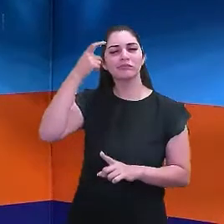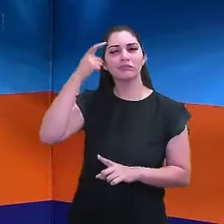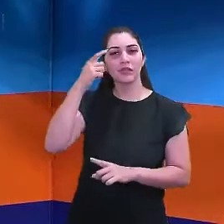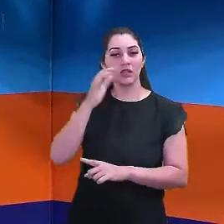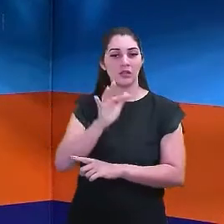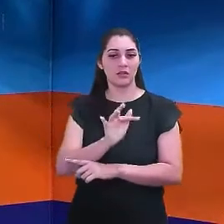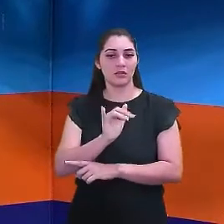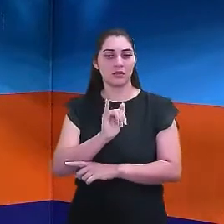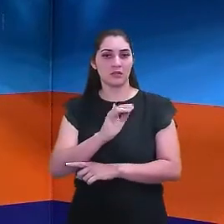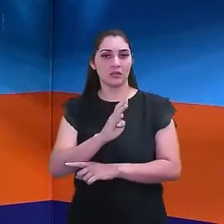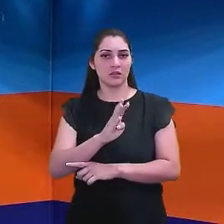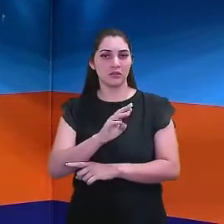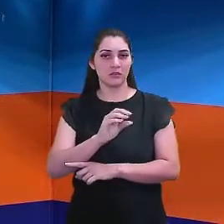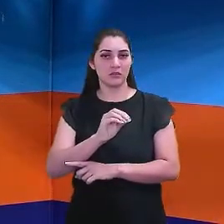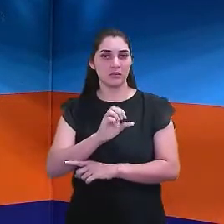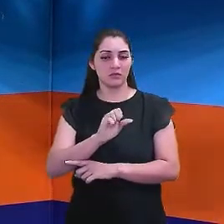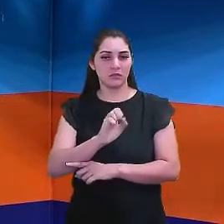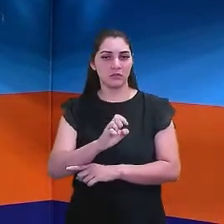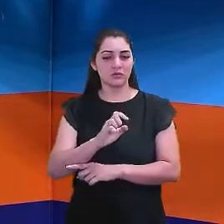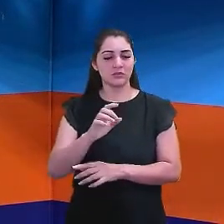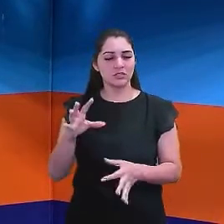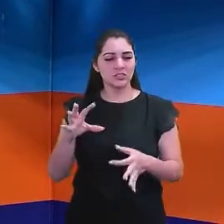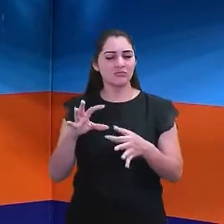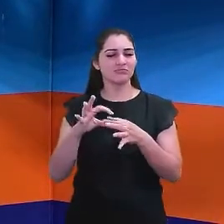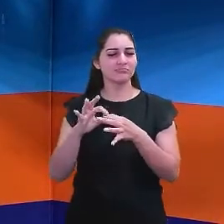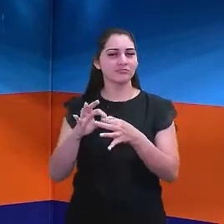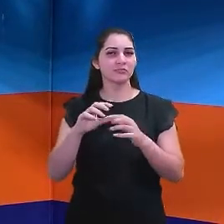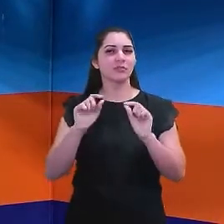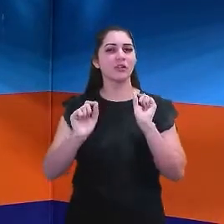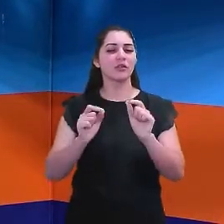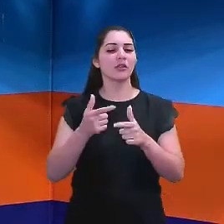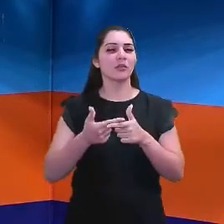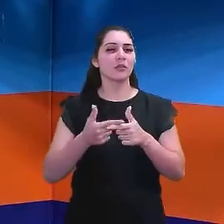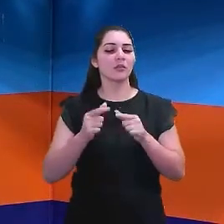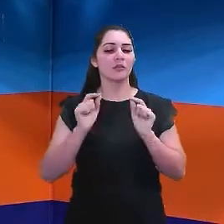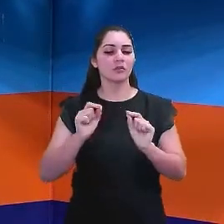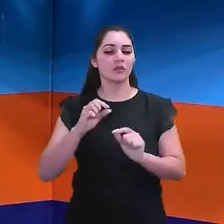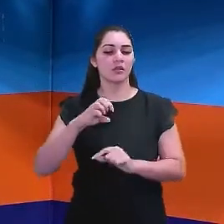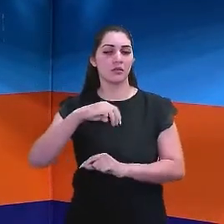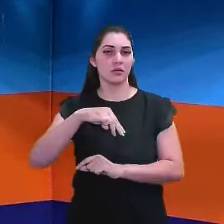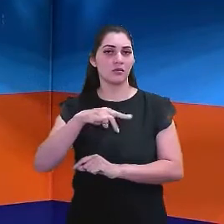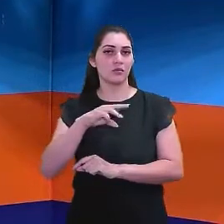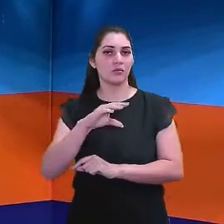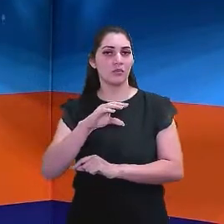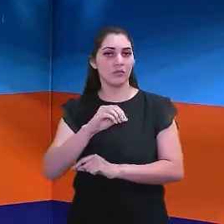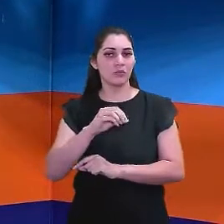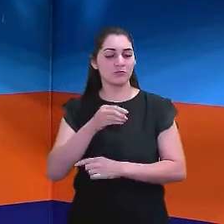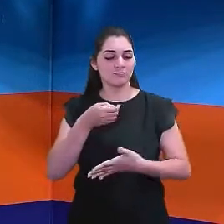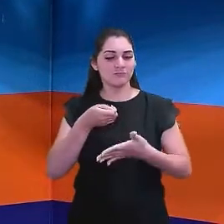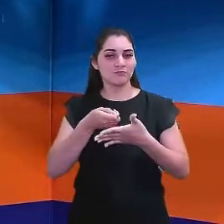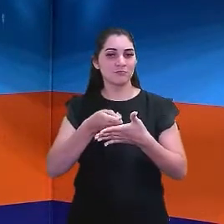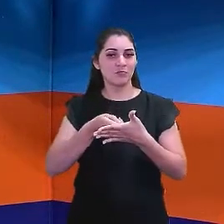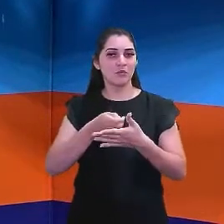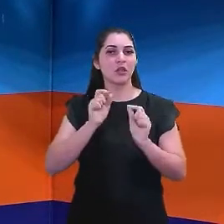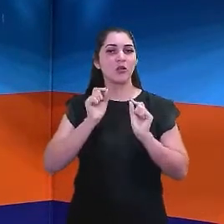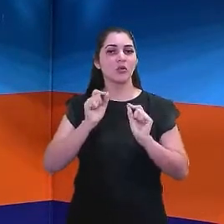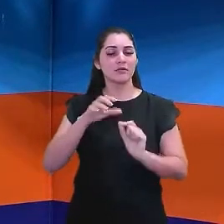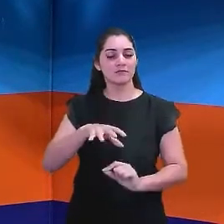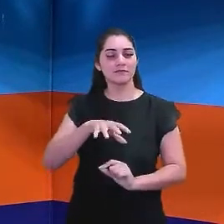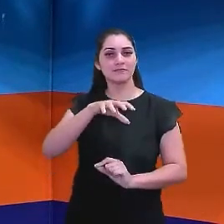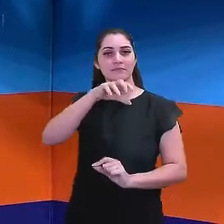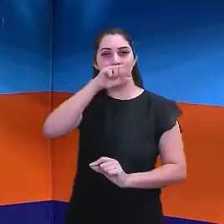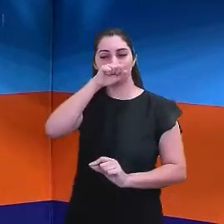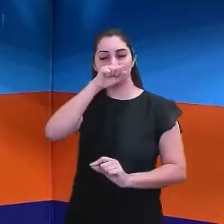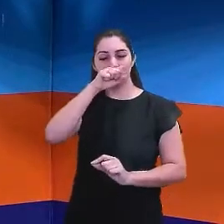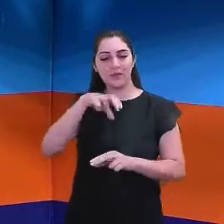sempre associa a problemas que estão associados justamente ao muco que bloqueia o quê? As vias aéreas. Então, por isso que é